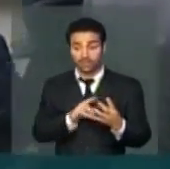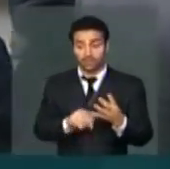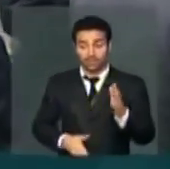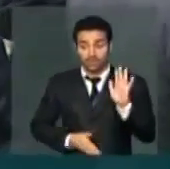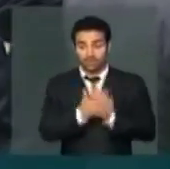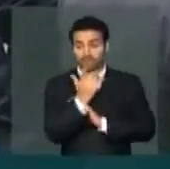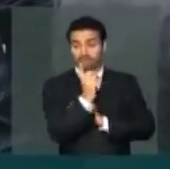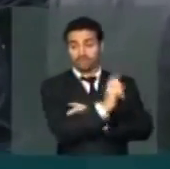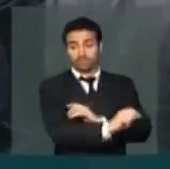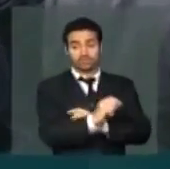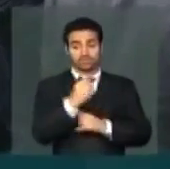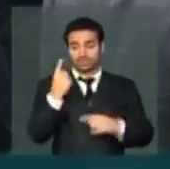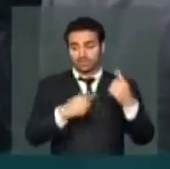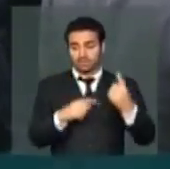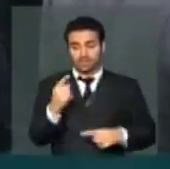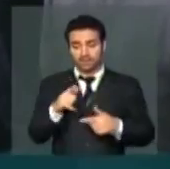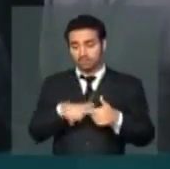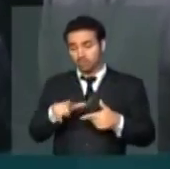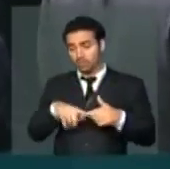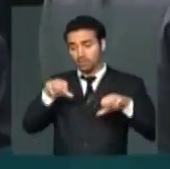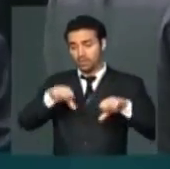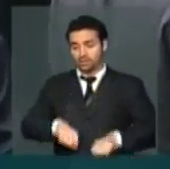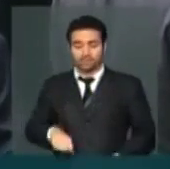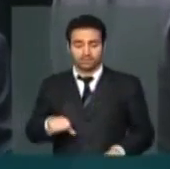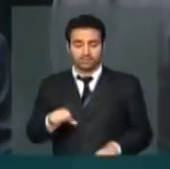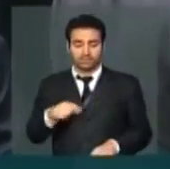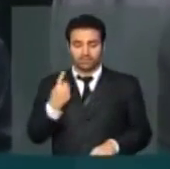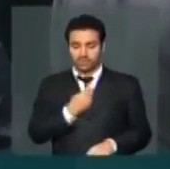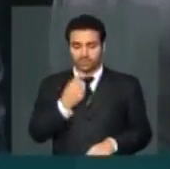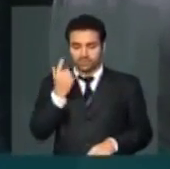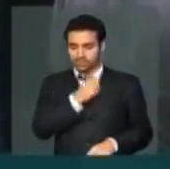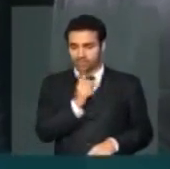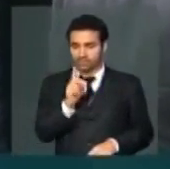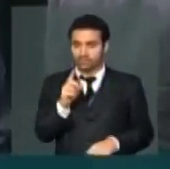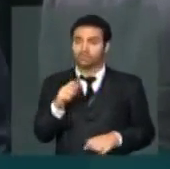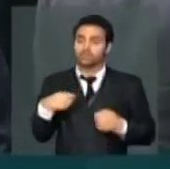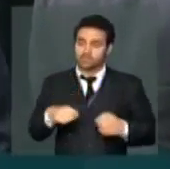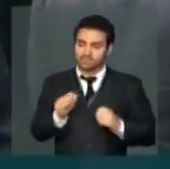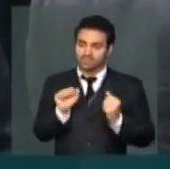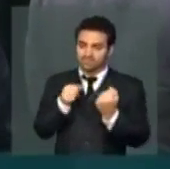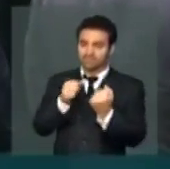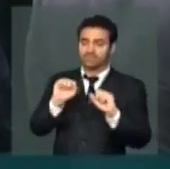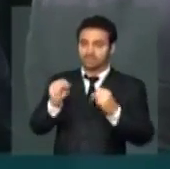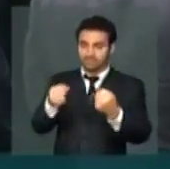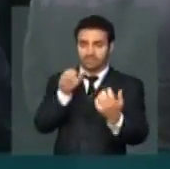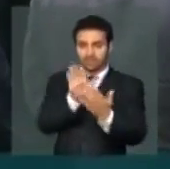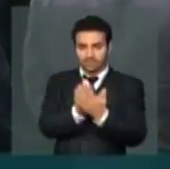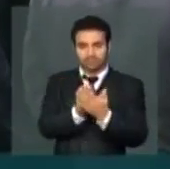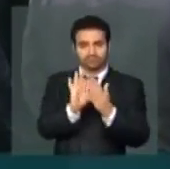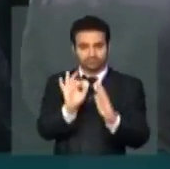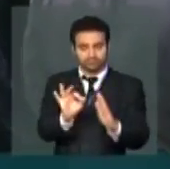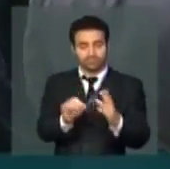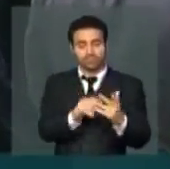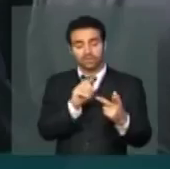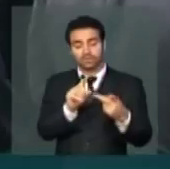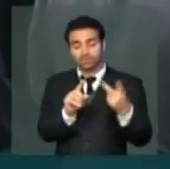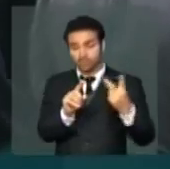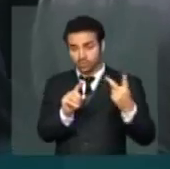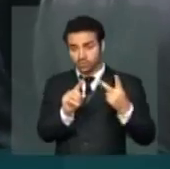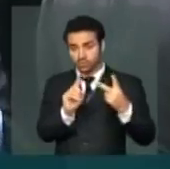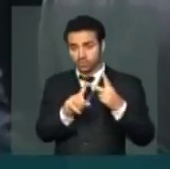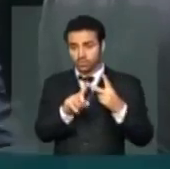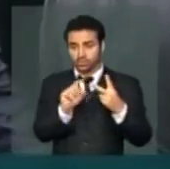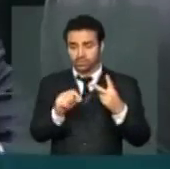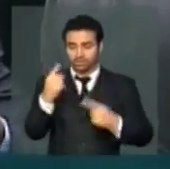dos debates da atual crise que nós vamos superá-la, mas enfrentá-la. Segundo lugar, nesse debate da crise,